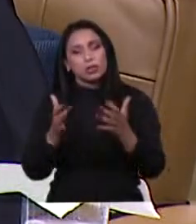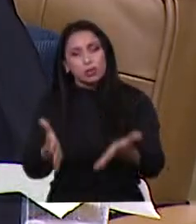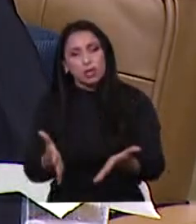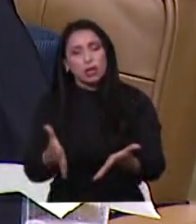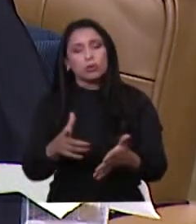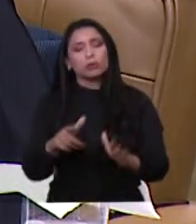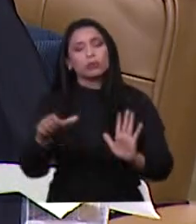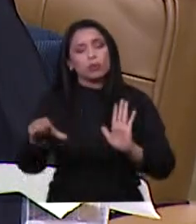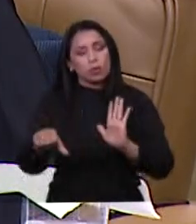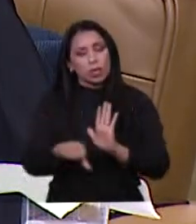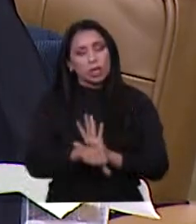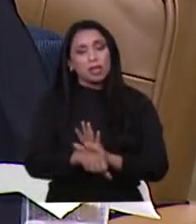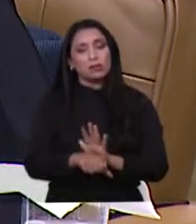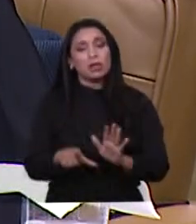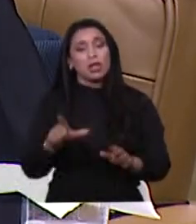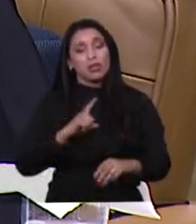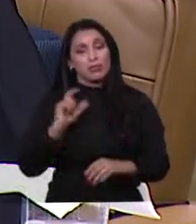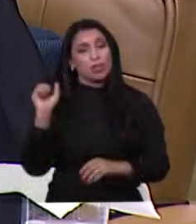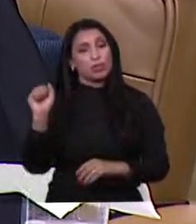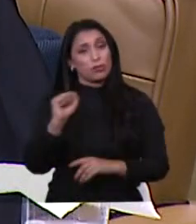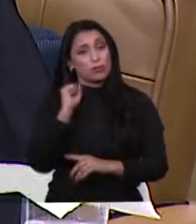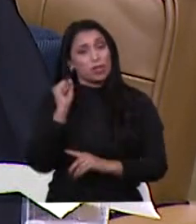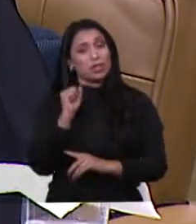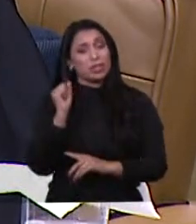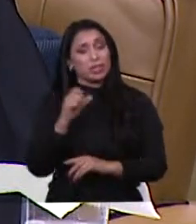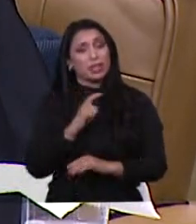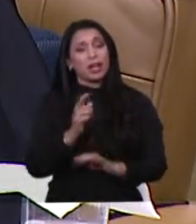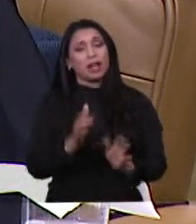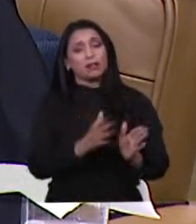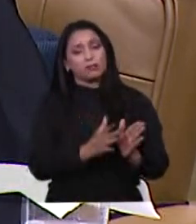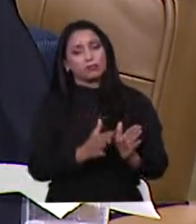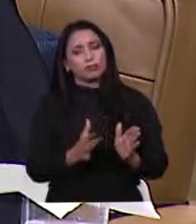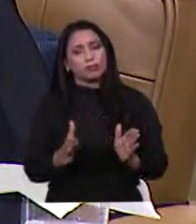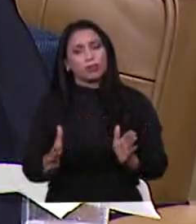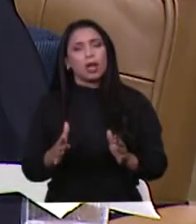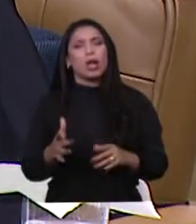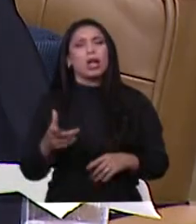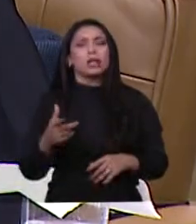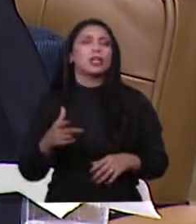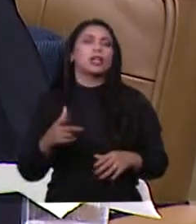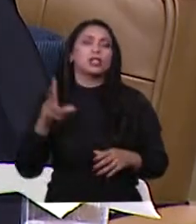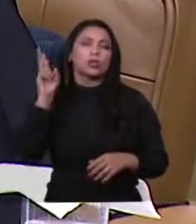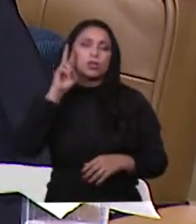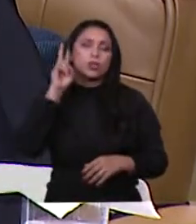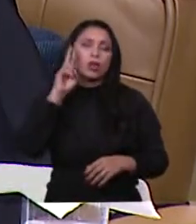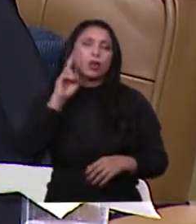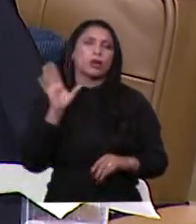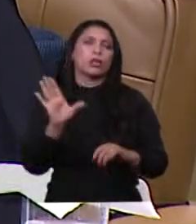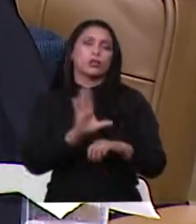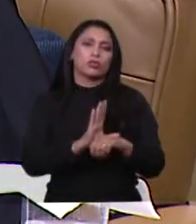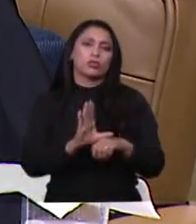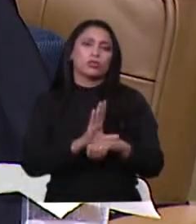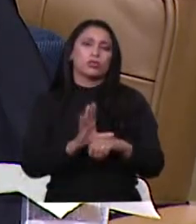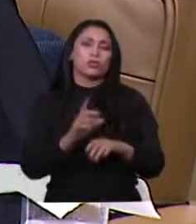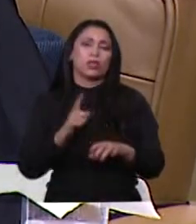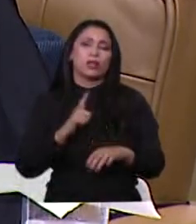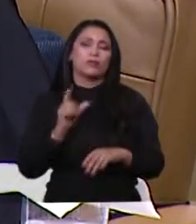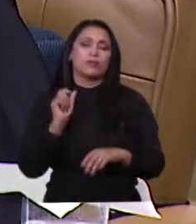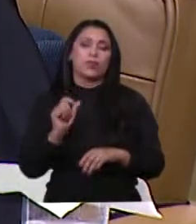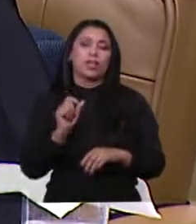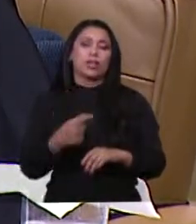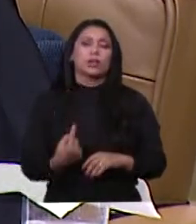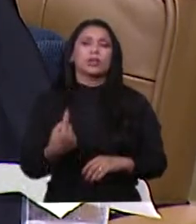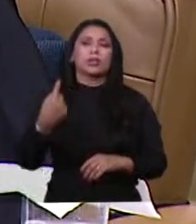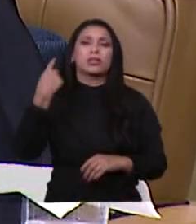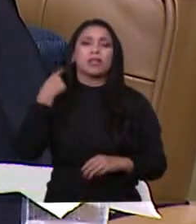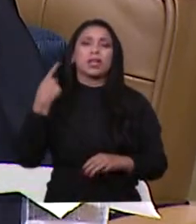conduta representa gravíssimo evento no curso da história constitucional brasileira ao buscar retrocesso a tempos sombrios de